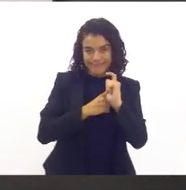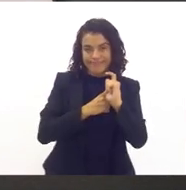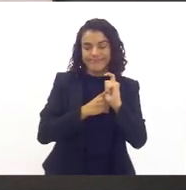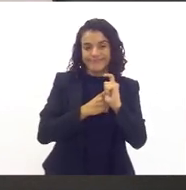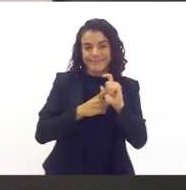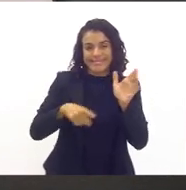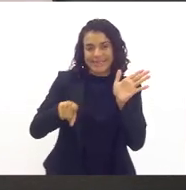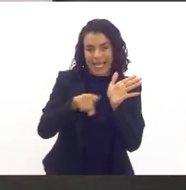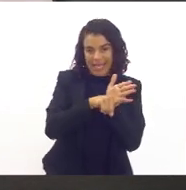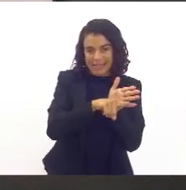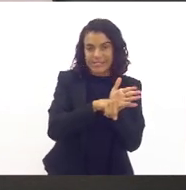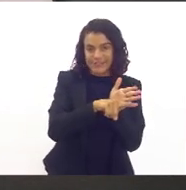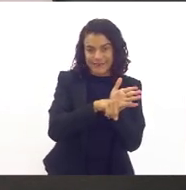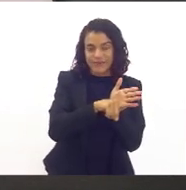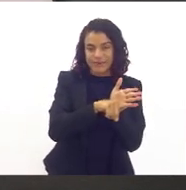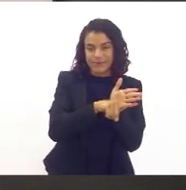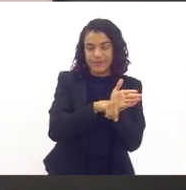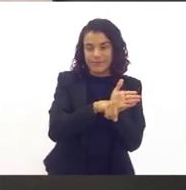E isso,